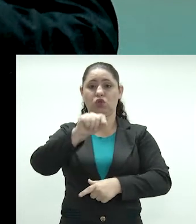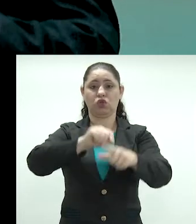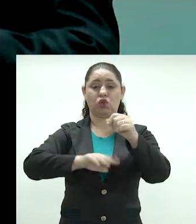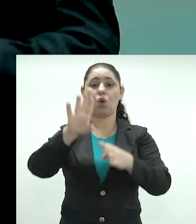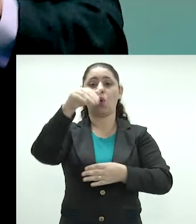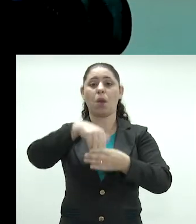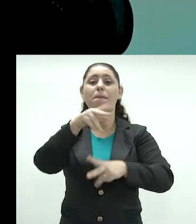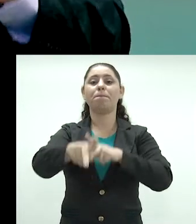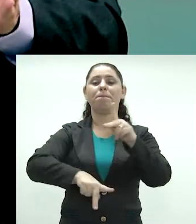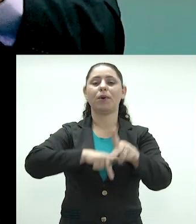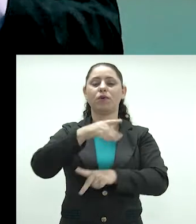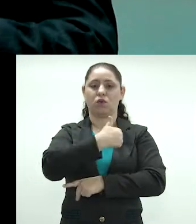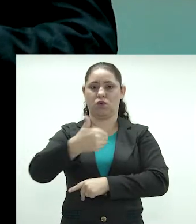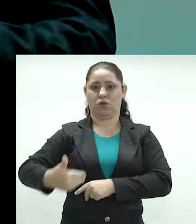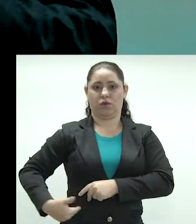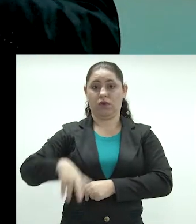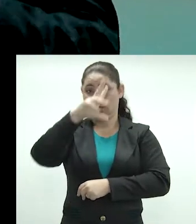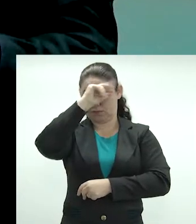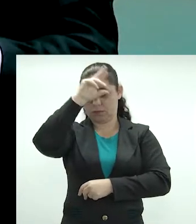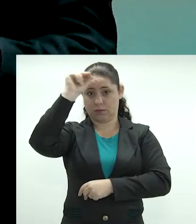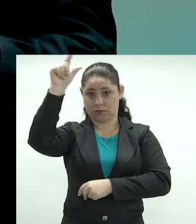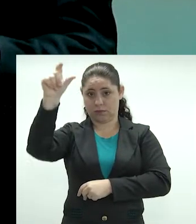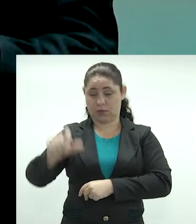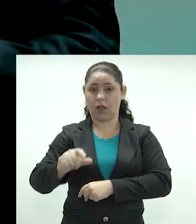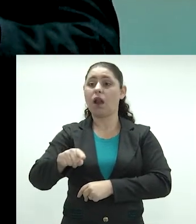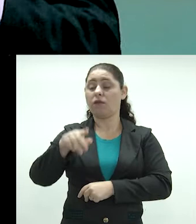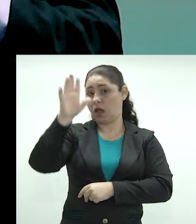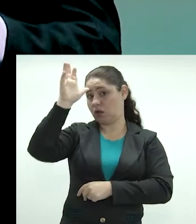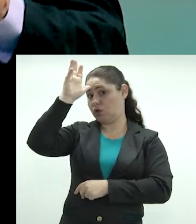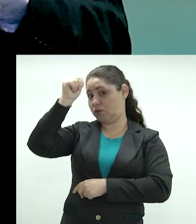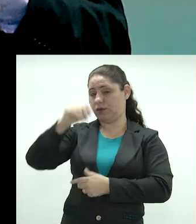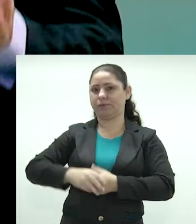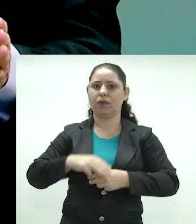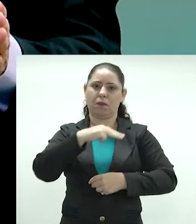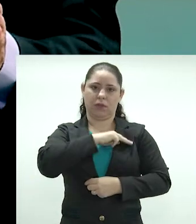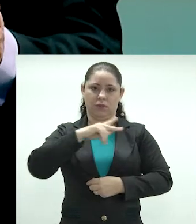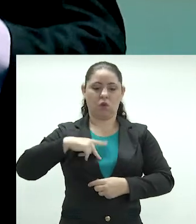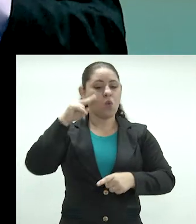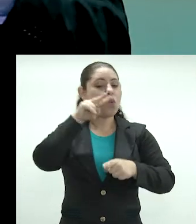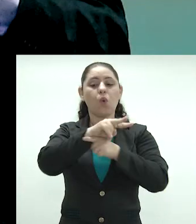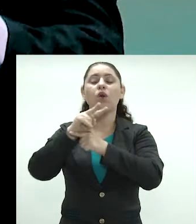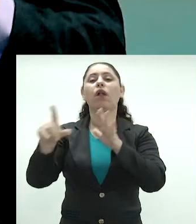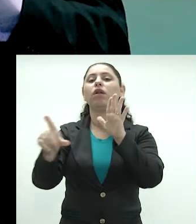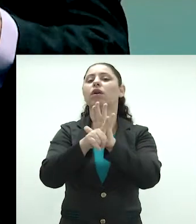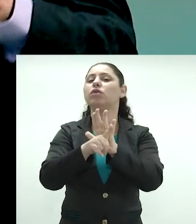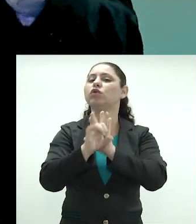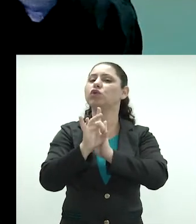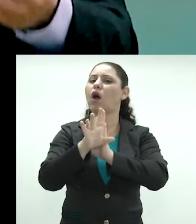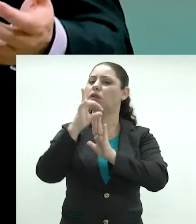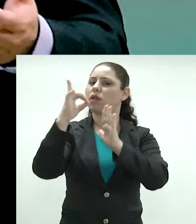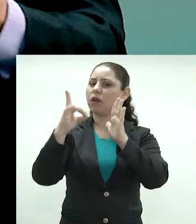pelo povo foi o governador e o prefeito, e é eles que tomarão a decisão. Cabe ao Ministério Público ser o fiscal da lei. e que esse decreto, se